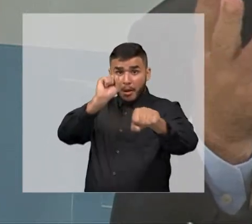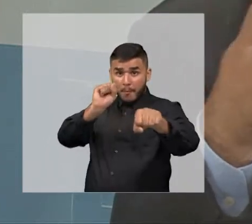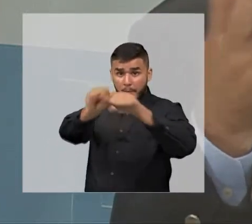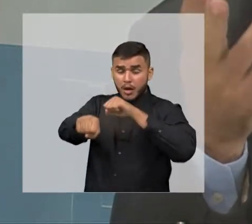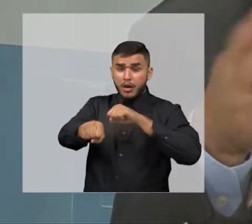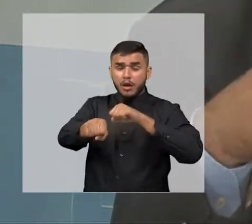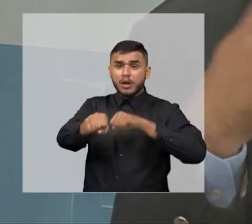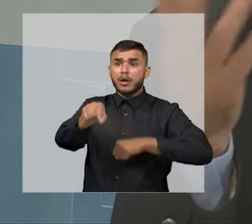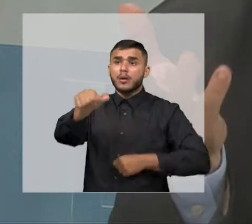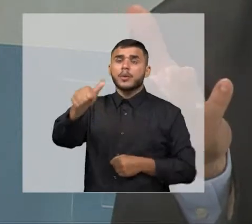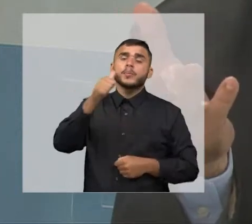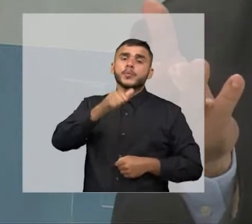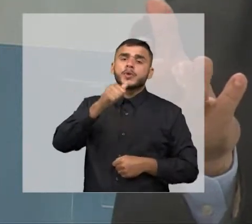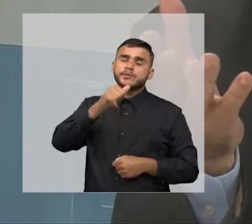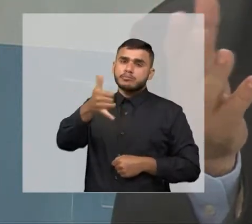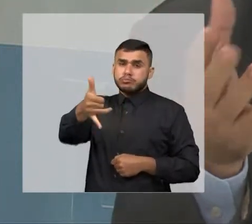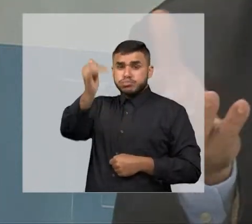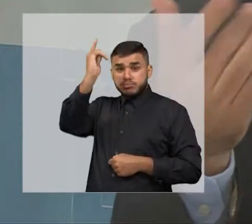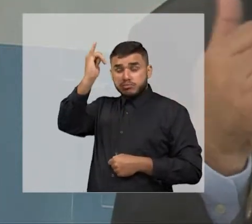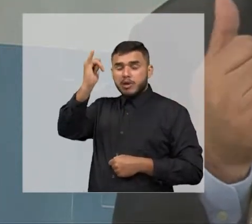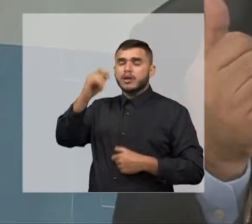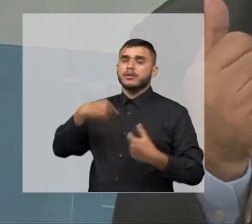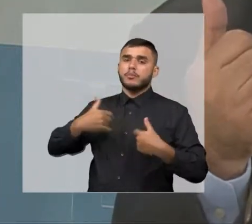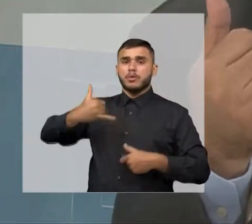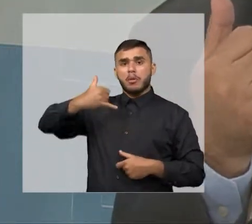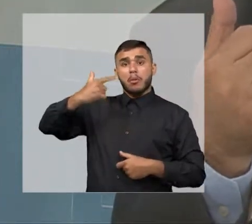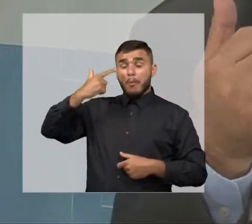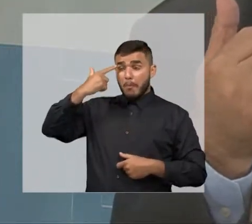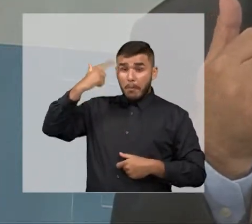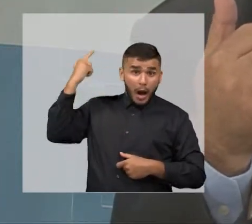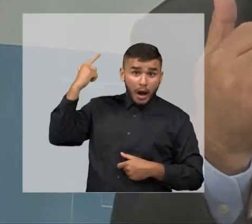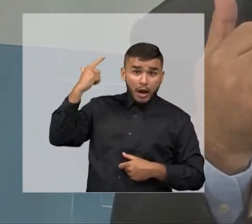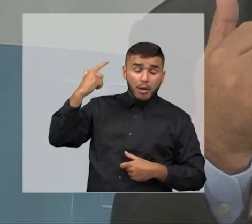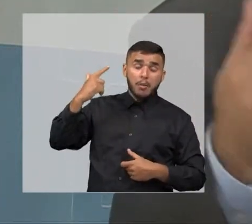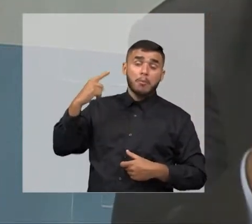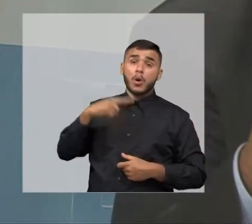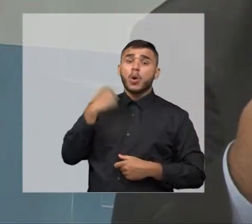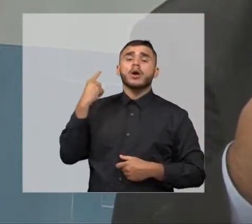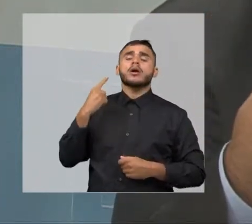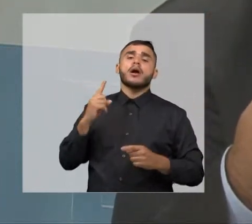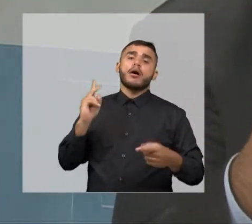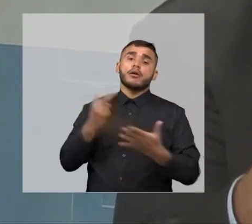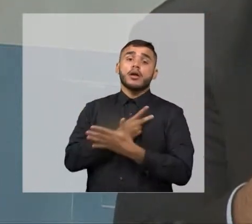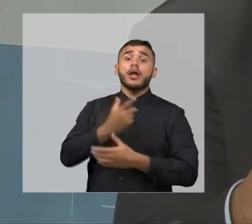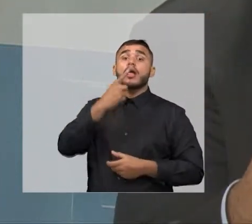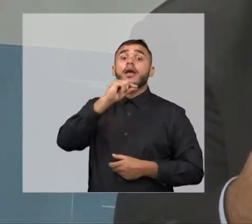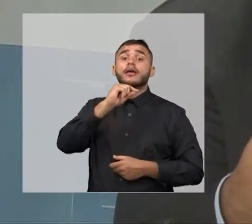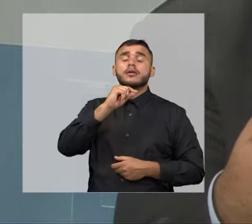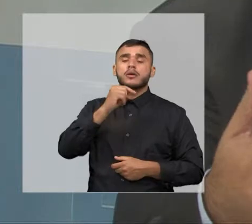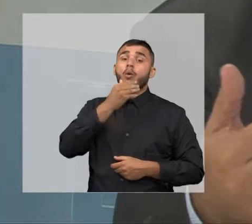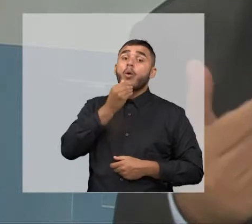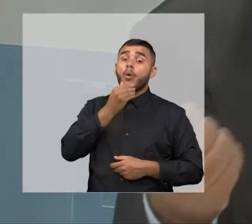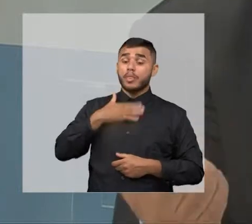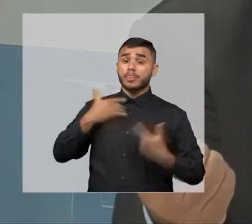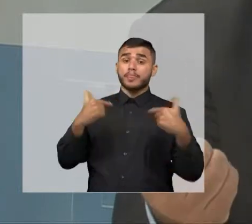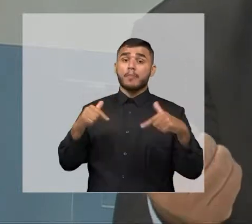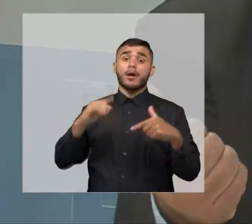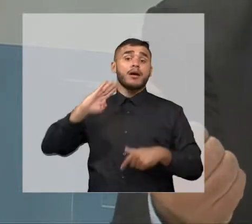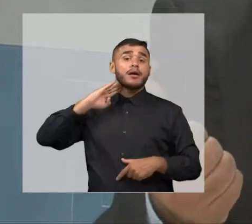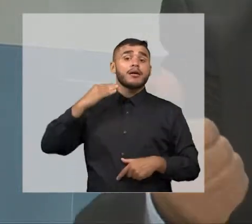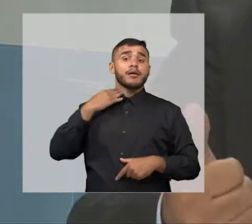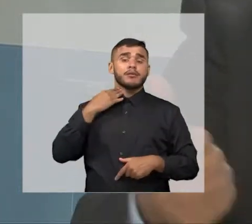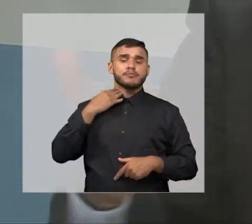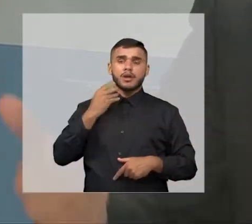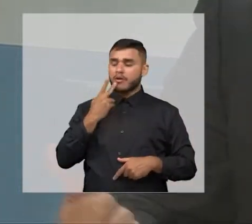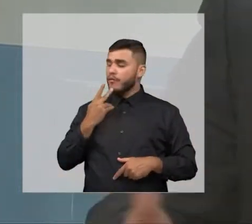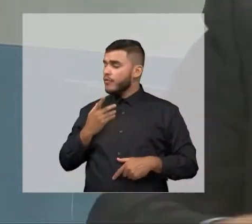esse louco que matou essa menina, depois se matou, ele roubou a arma de uma colega da polícia. Aí eu